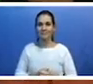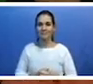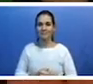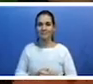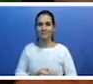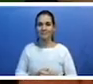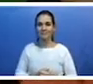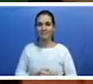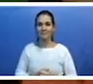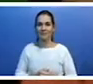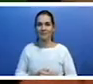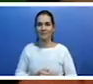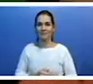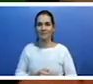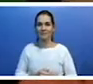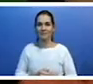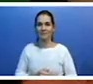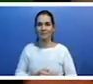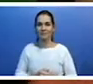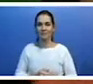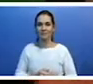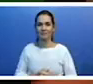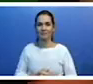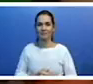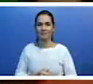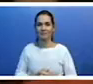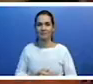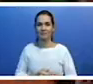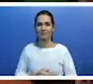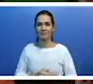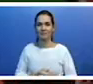Vamos para a finalização do texto.